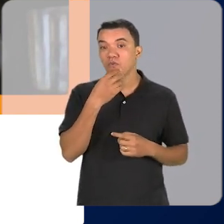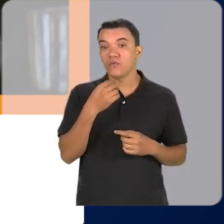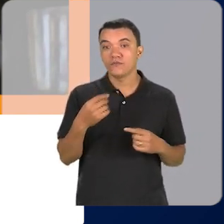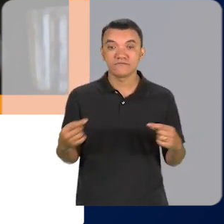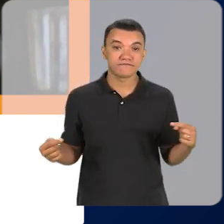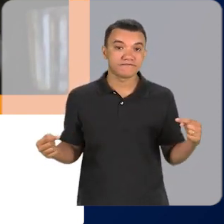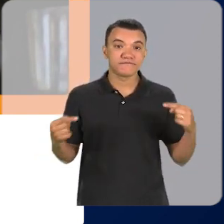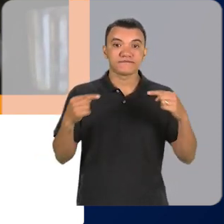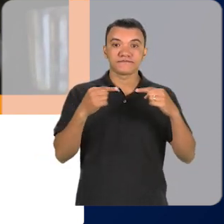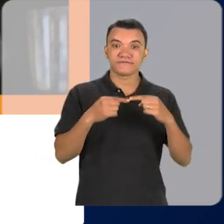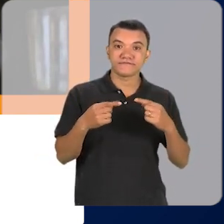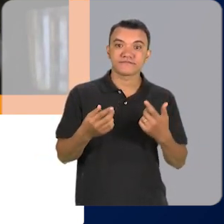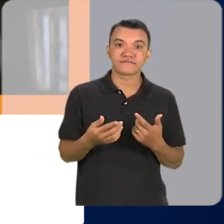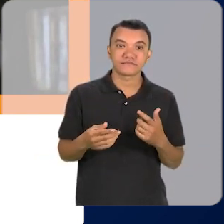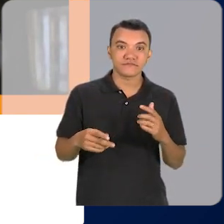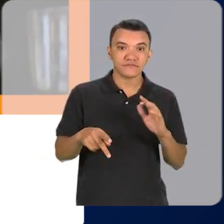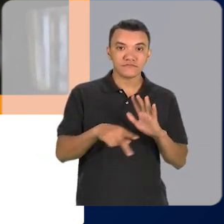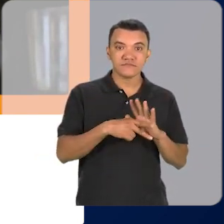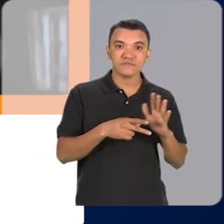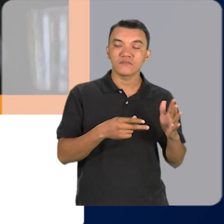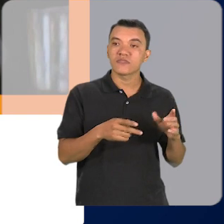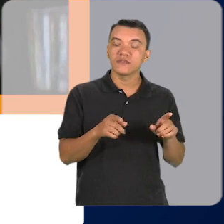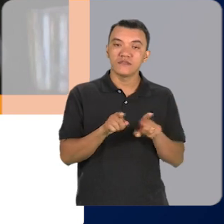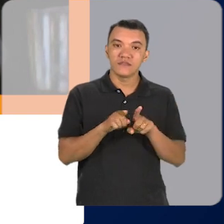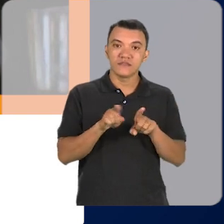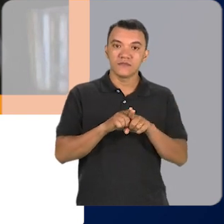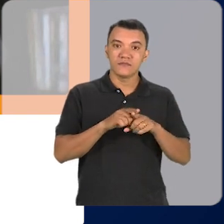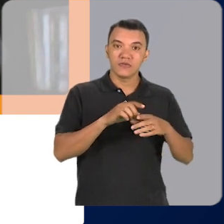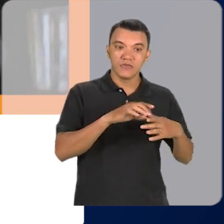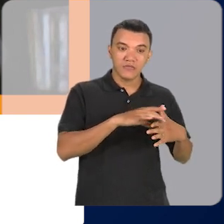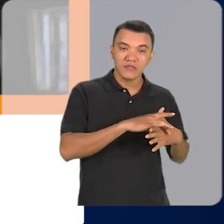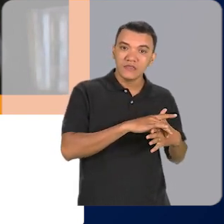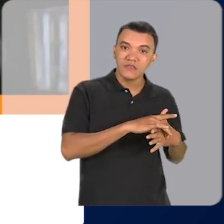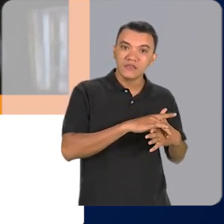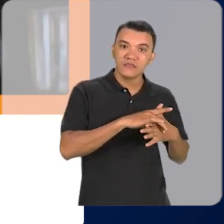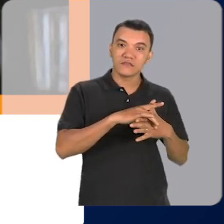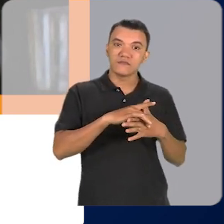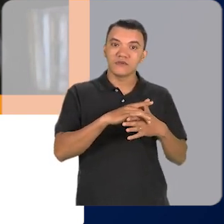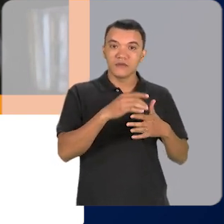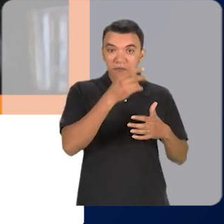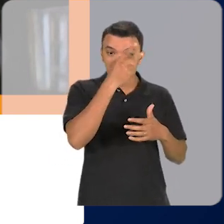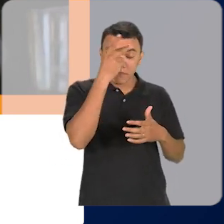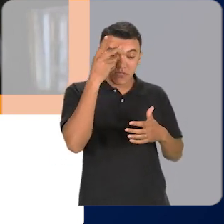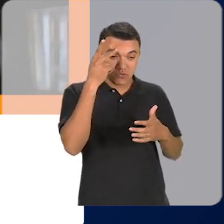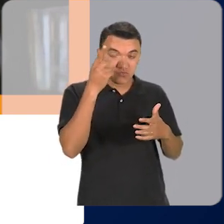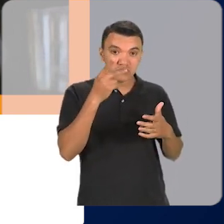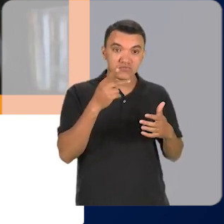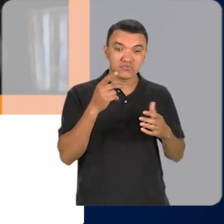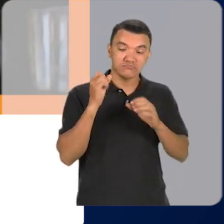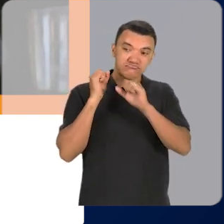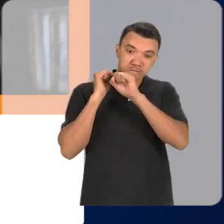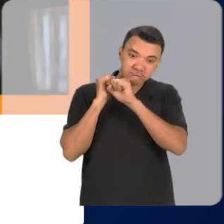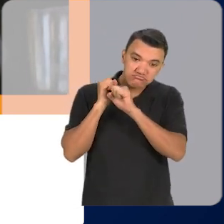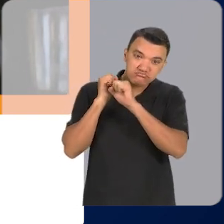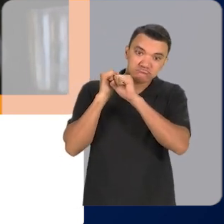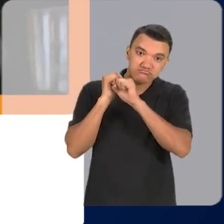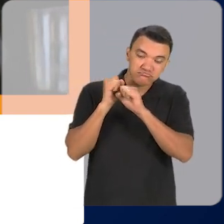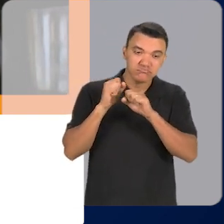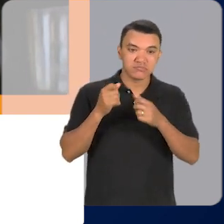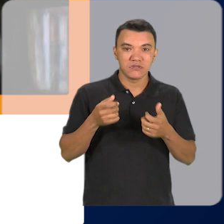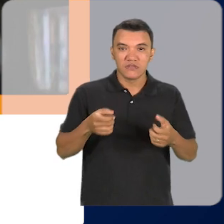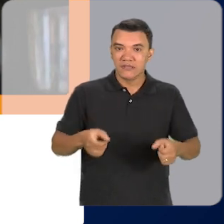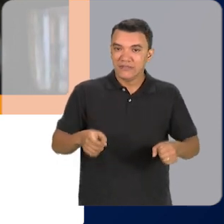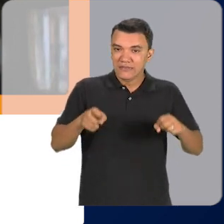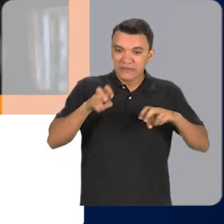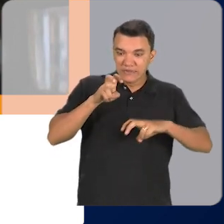também à questão do próprio transporte, né, das pessoas, carregando mesmo, seja nas